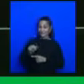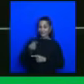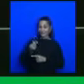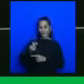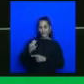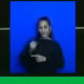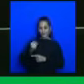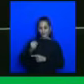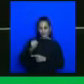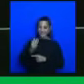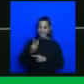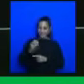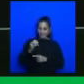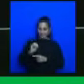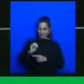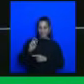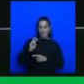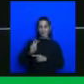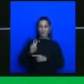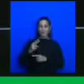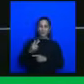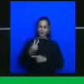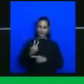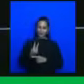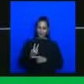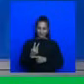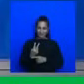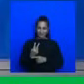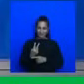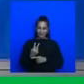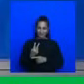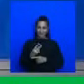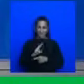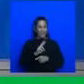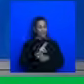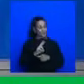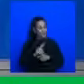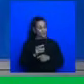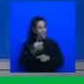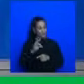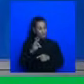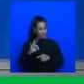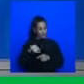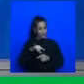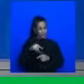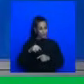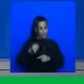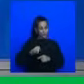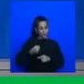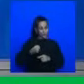17, 58, 30 e 52. Os auditores